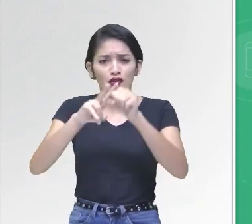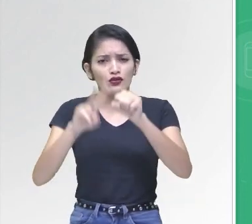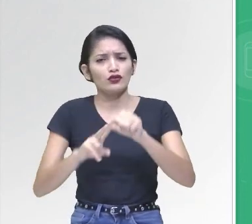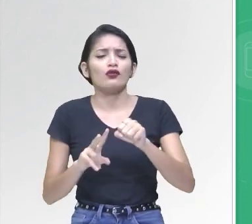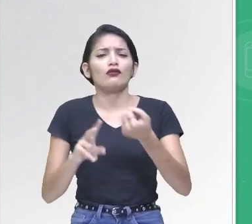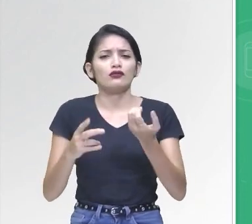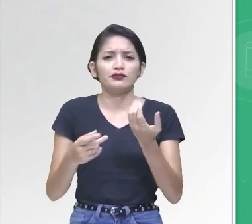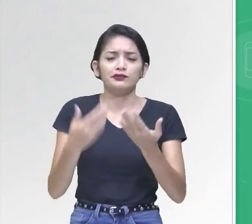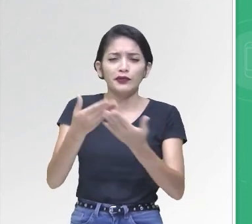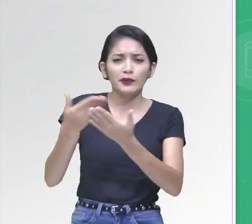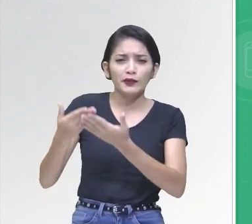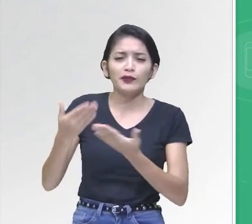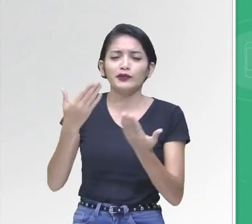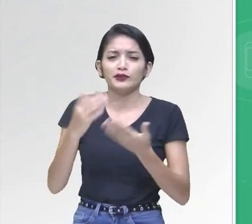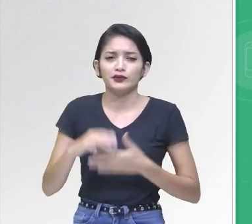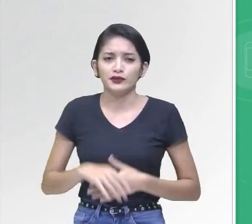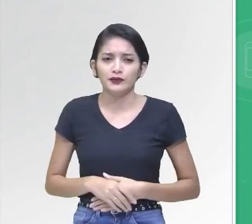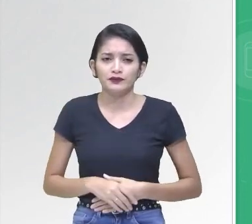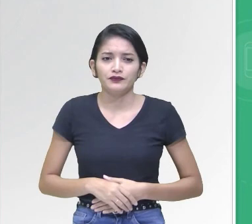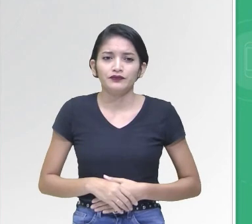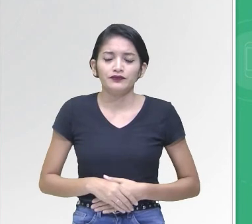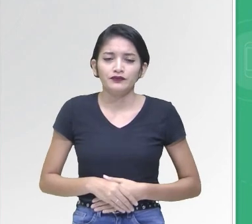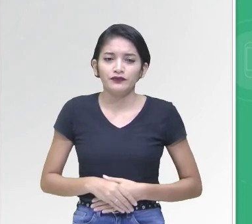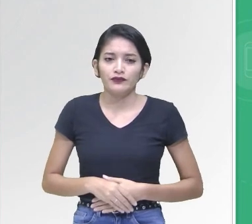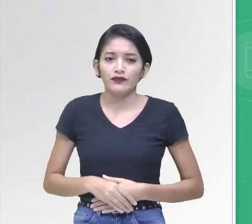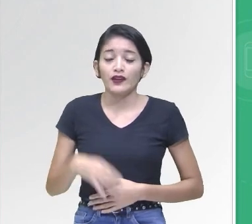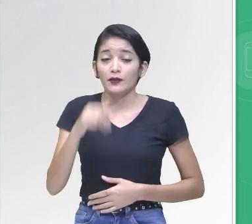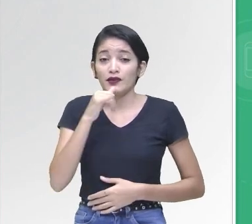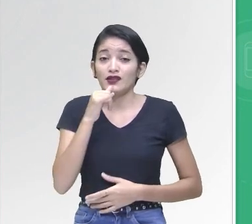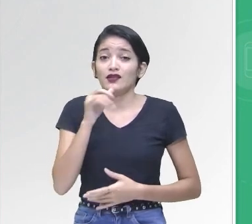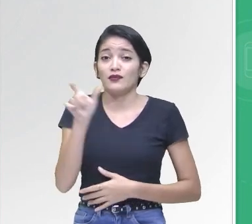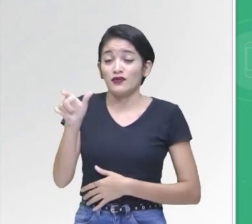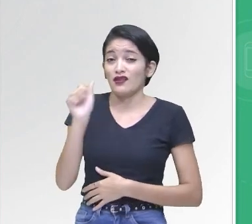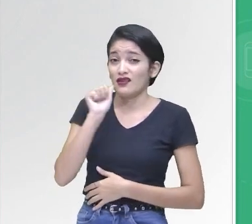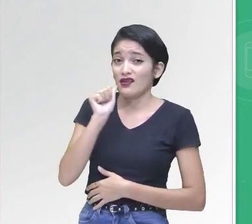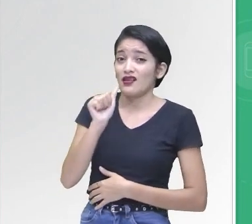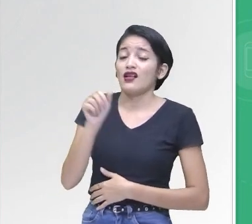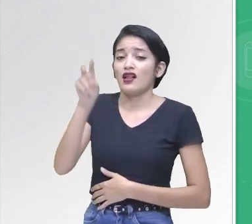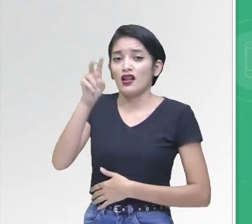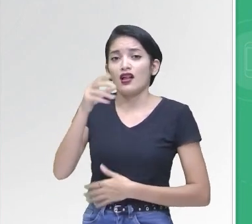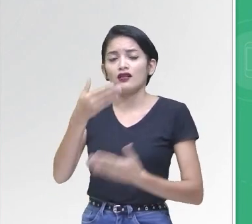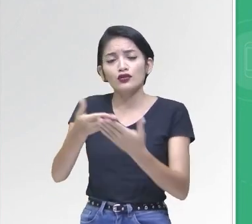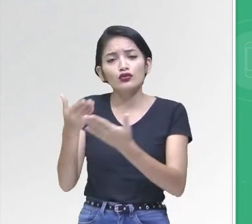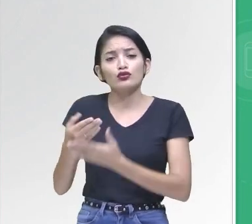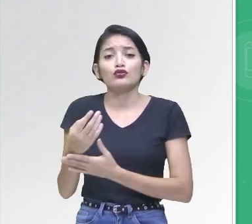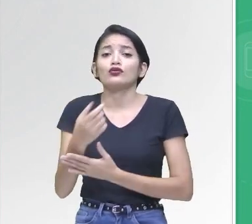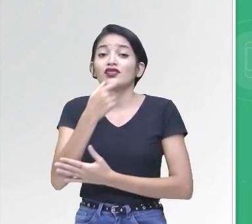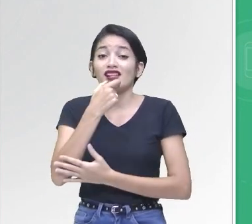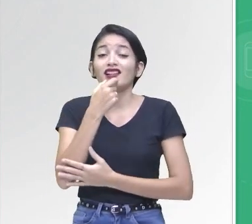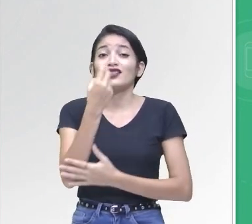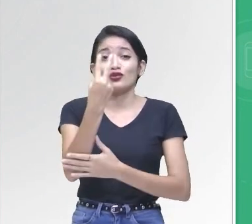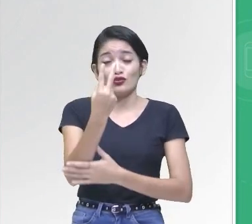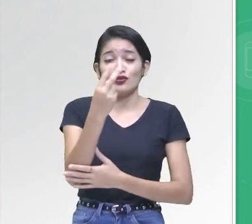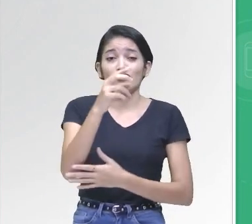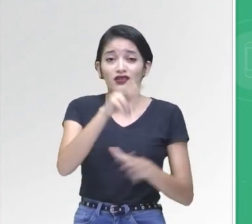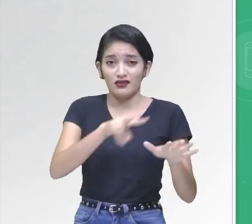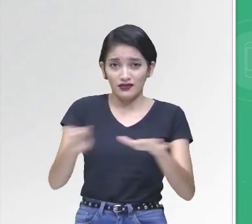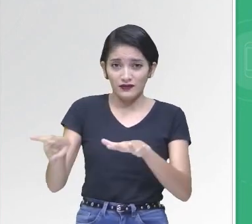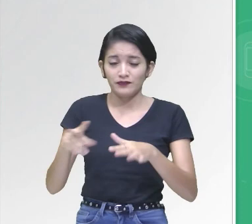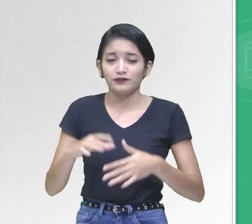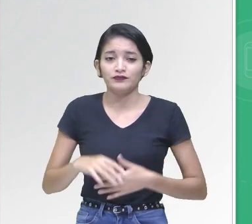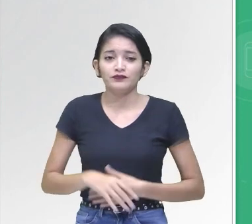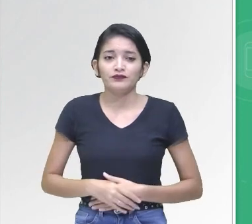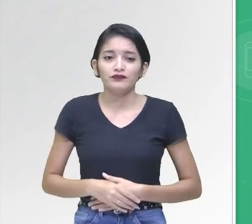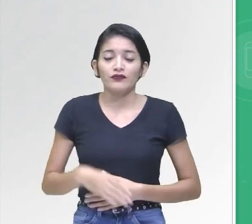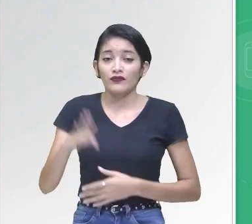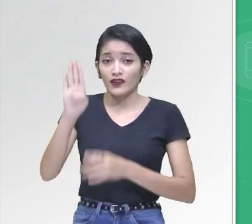él estudia, ella estudia, Laura estudia inglês 2 vezes por semana. Letra B, já